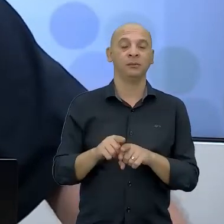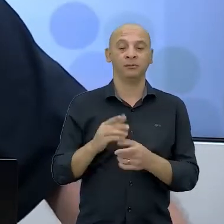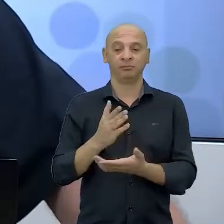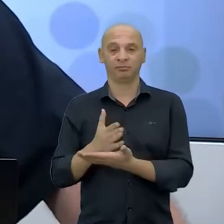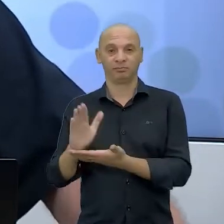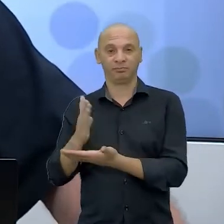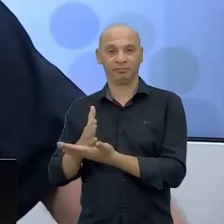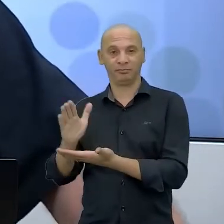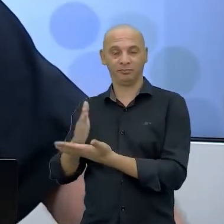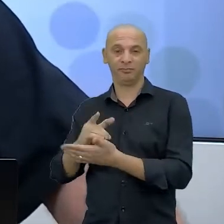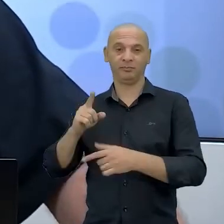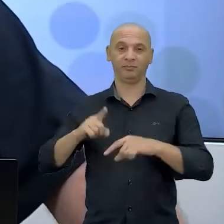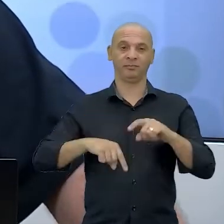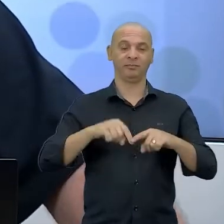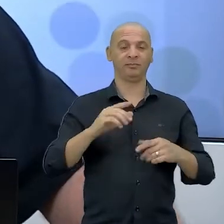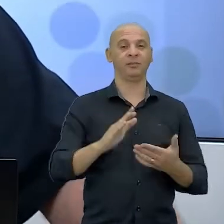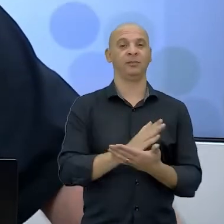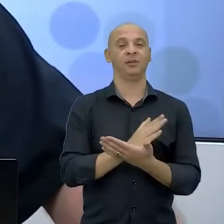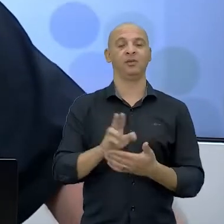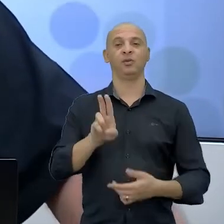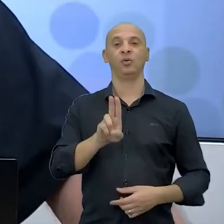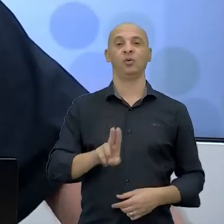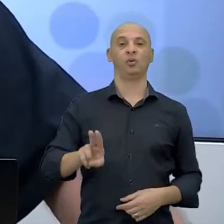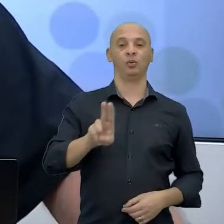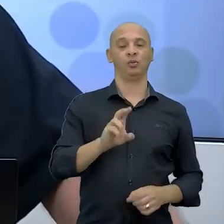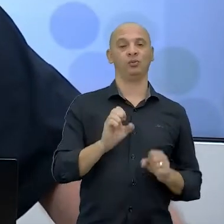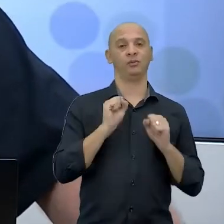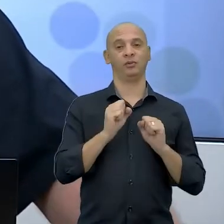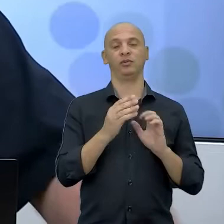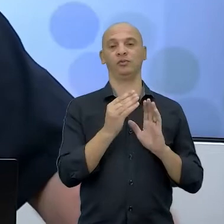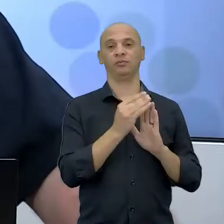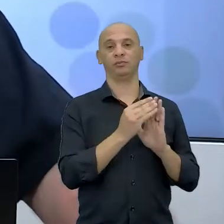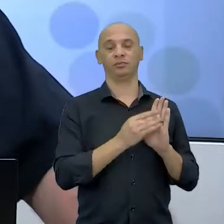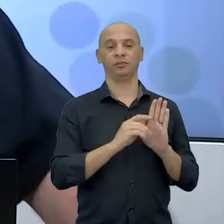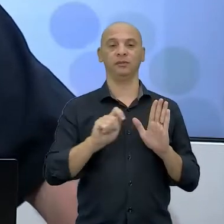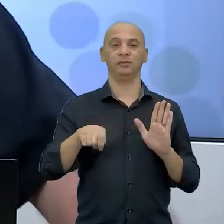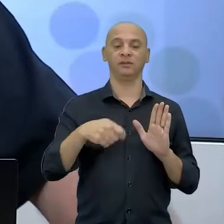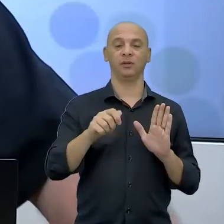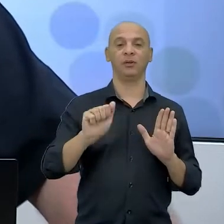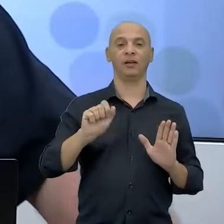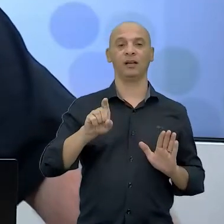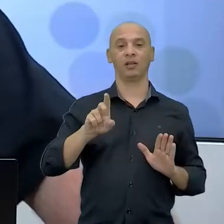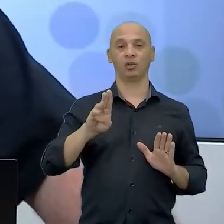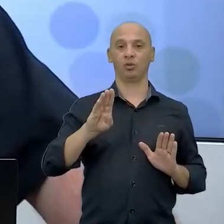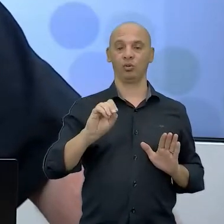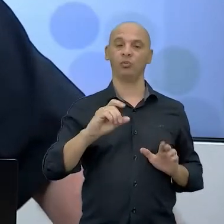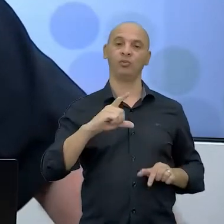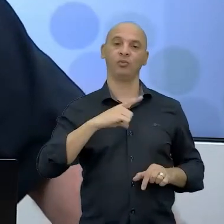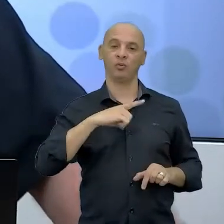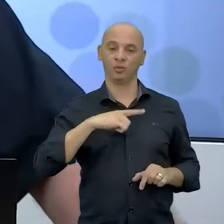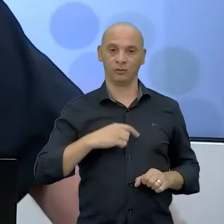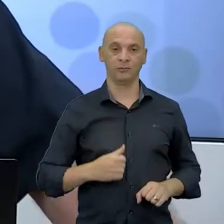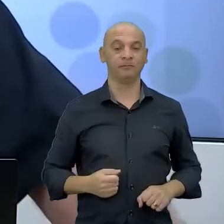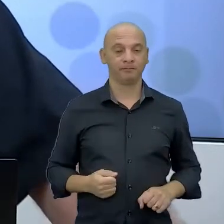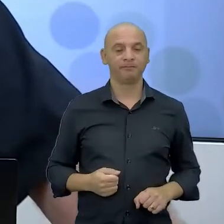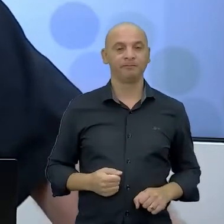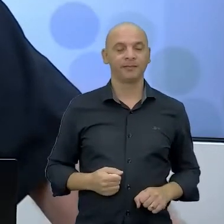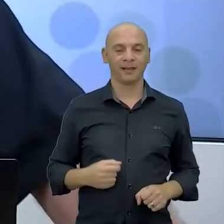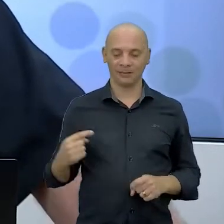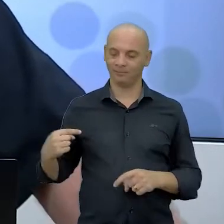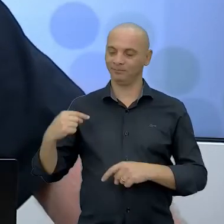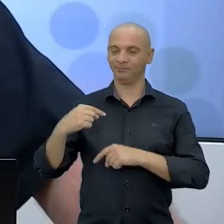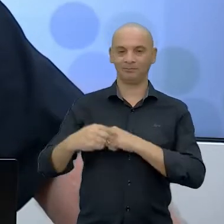restos deles podem ser novamente colocados no solo como adubo, e aí fertiliza novamente o solo. Então é um ciclo